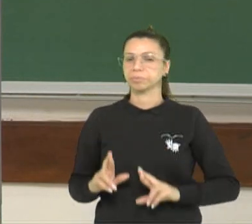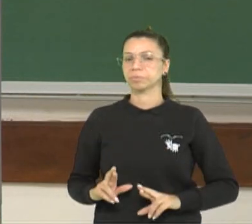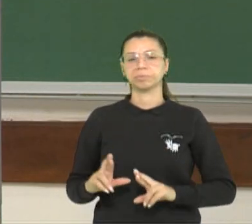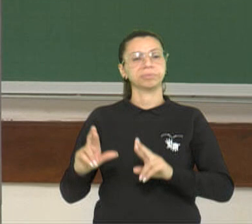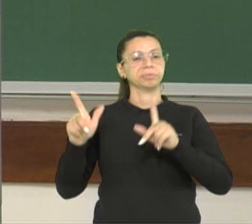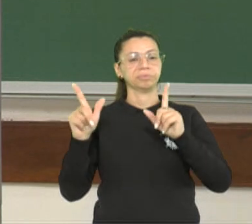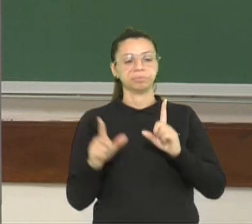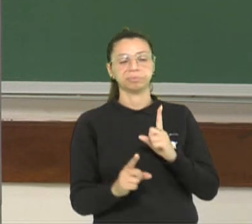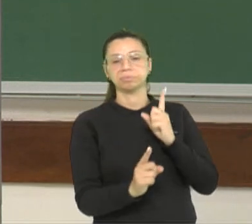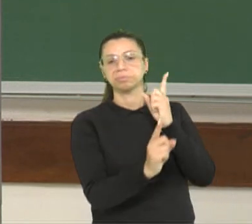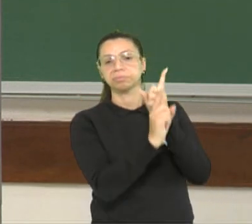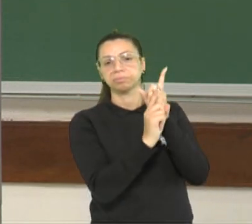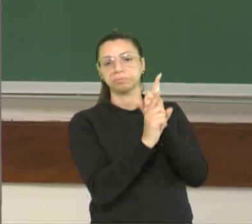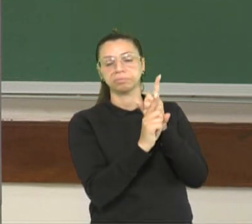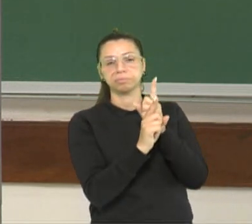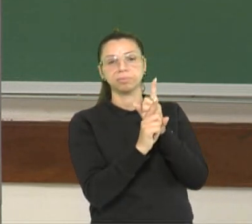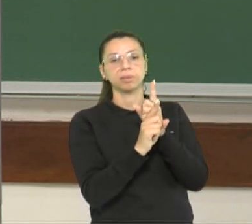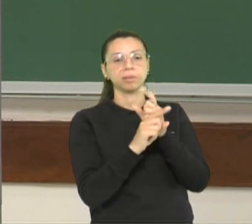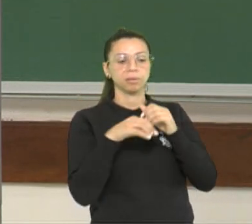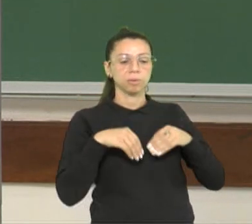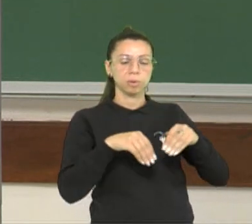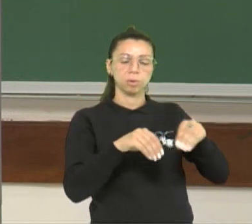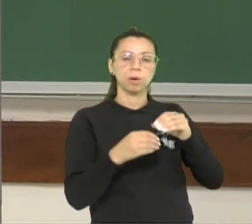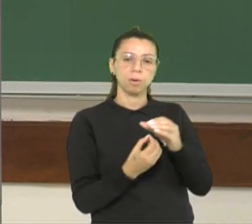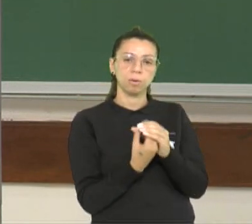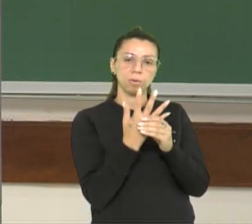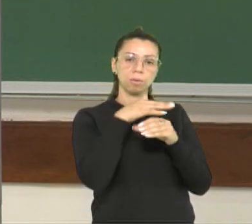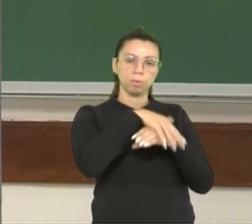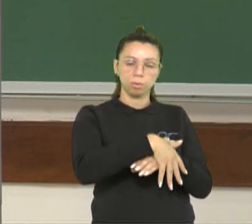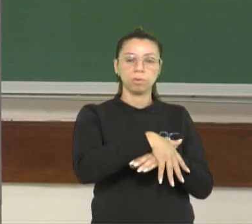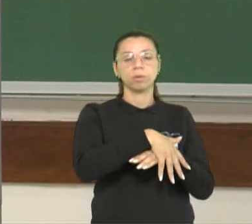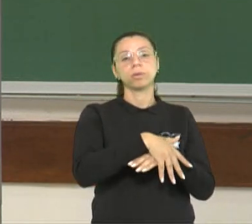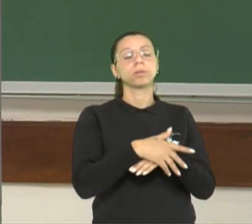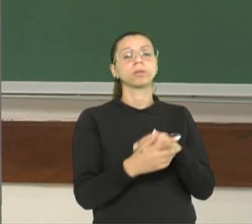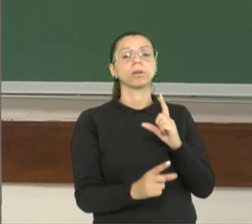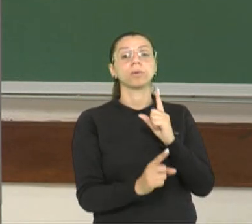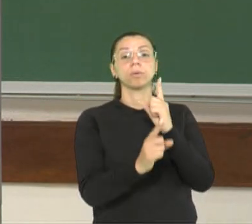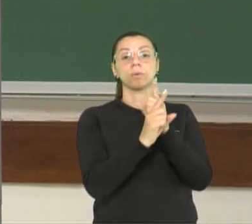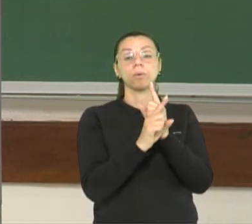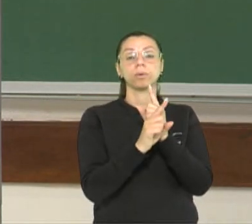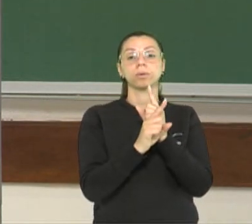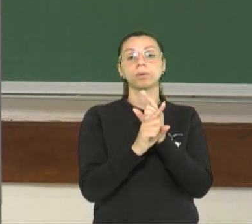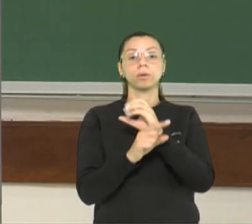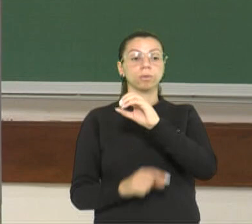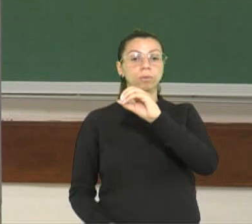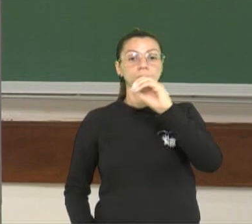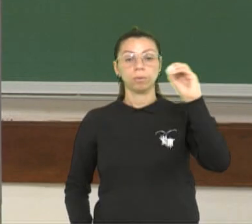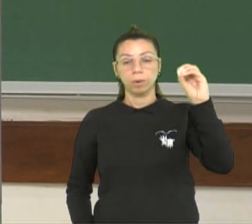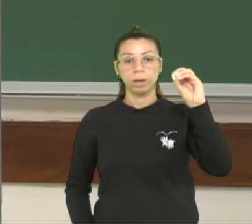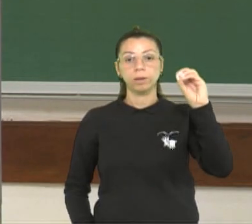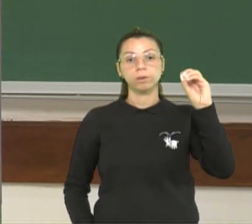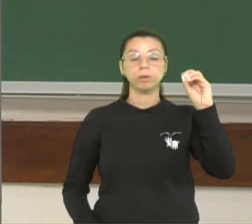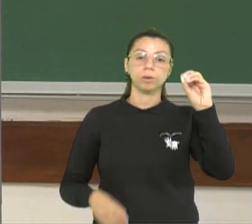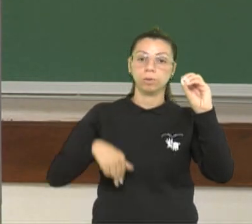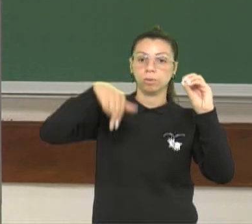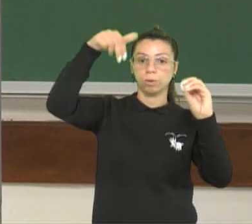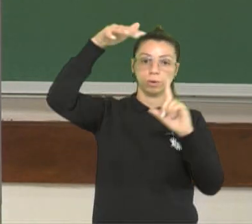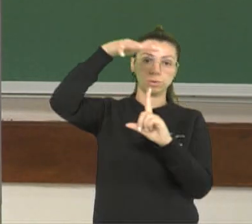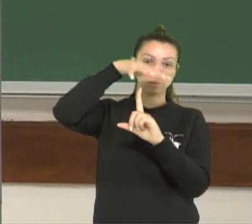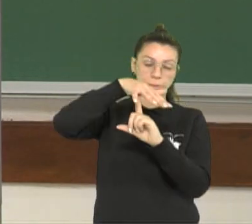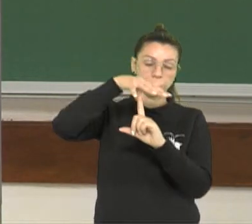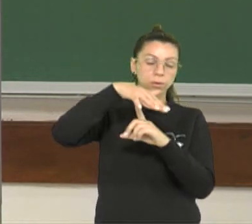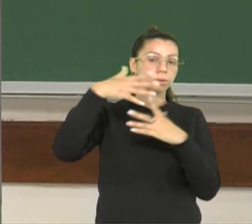daquele encontrado, o solo vulcânico que nós temos no noroeste e norte do estado do Paraná. Então, são fatores diferentes que